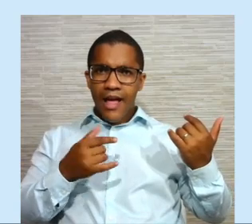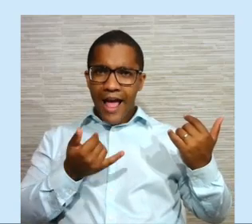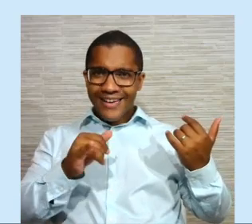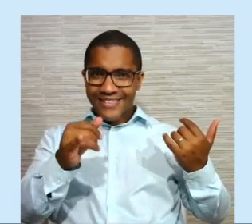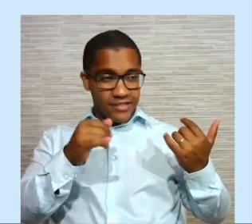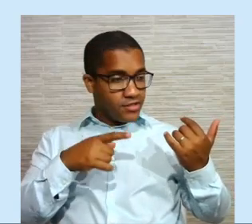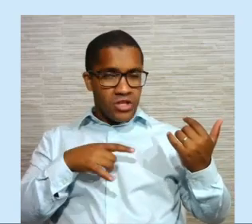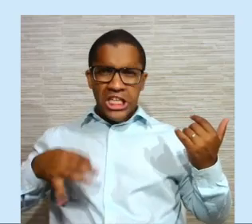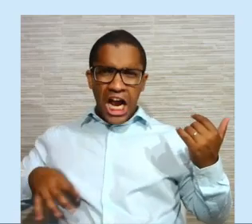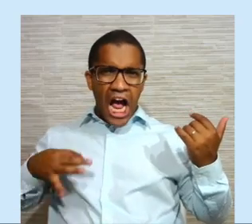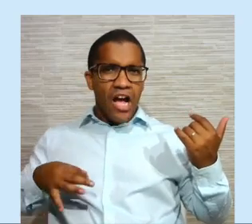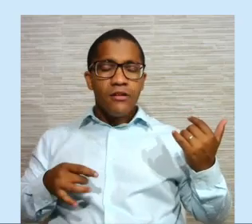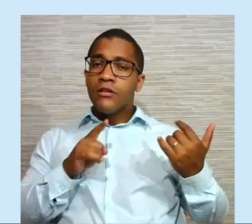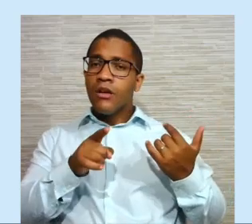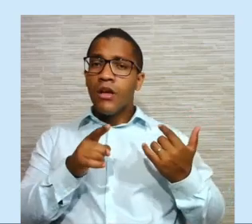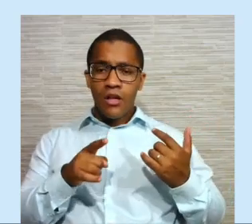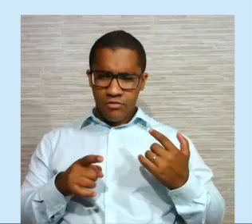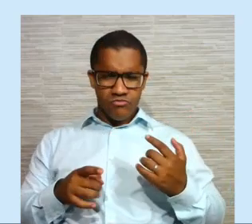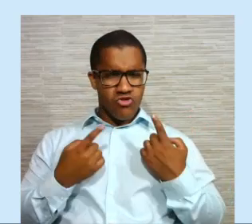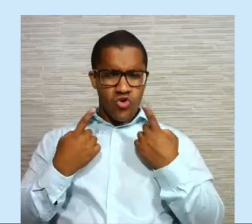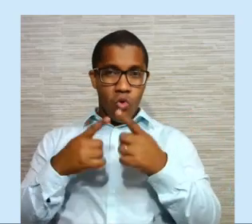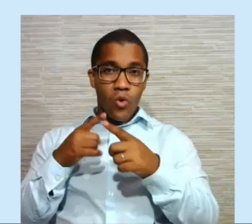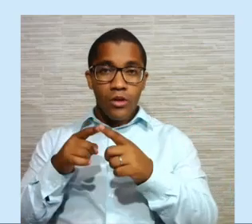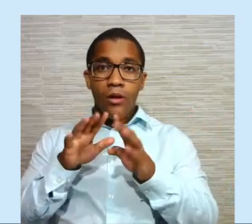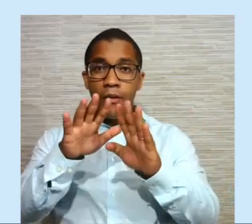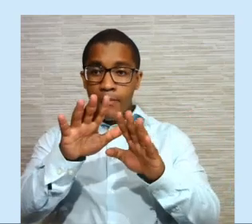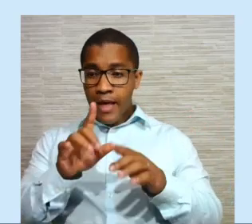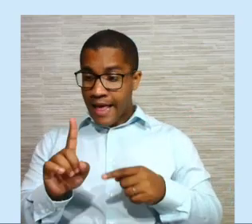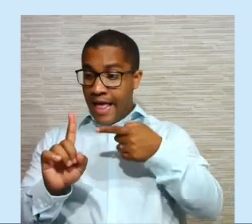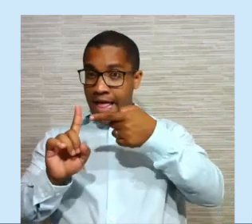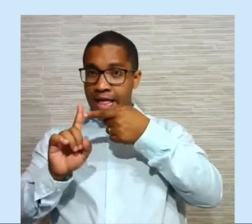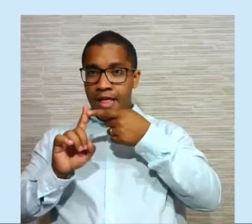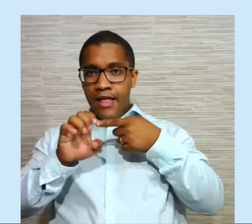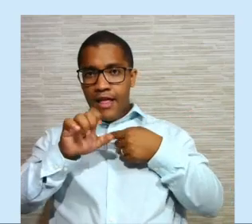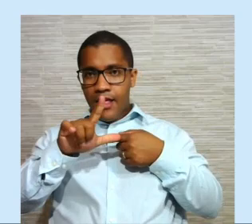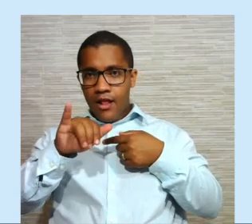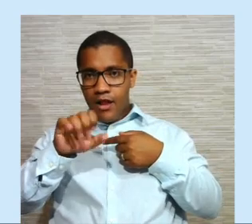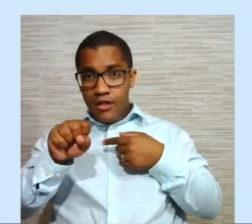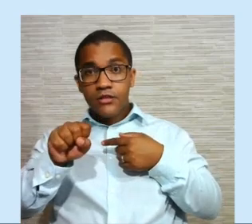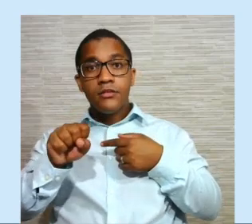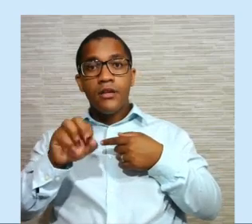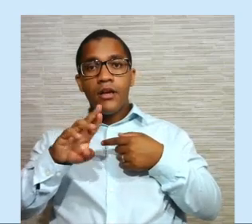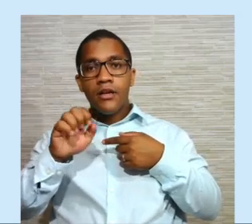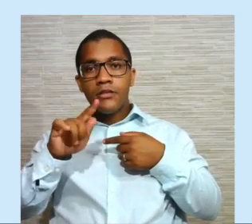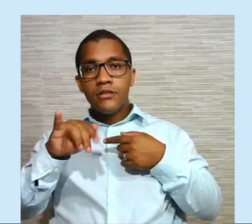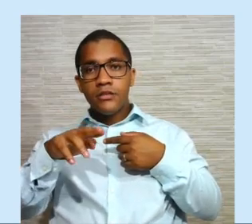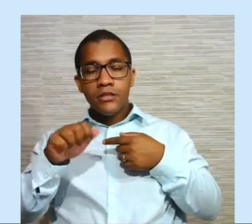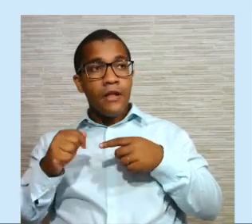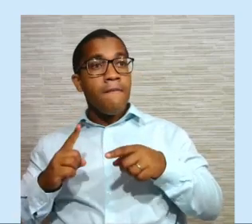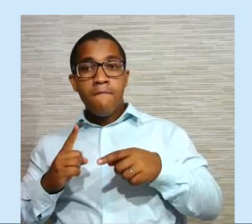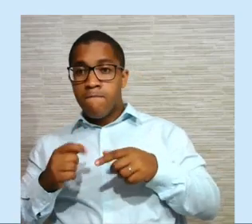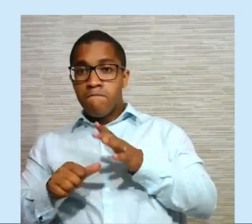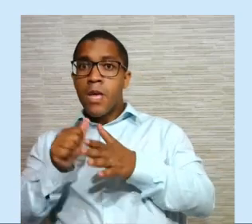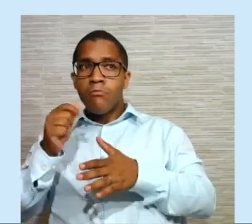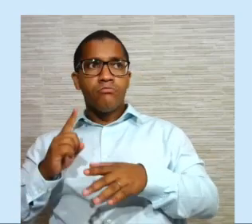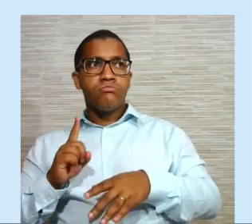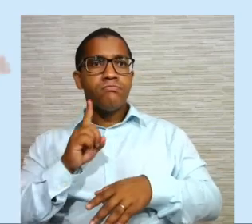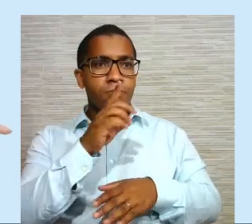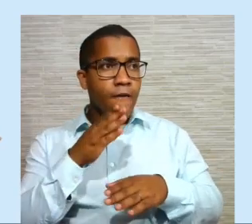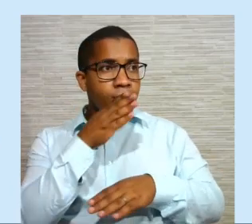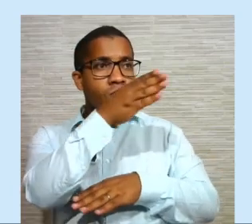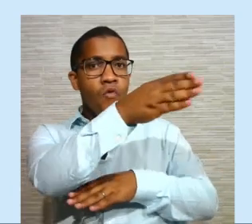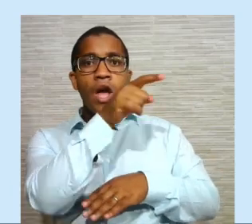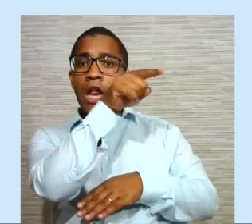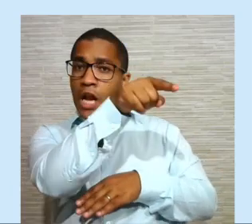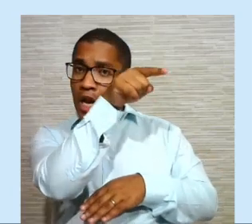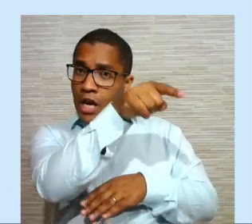música brasileira. Então, ela foi uma das primeiras artistas que foram lá visitar e dar apoio a Rita Lee nesse momento, né,